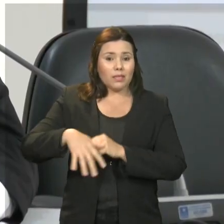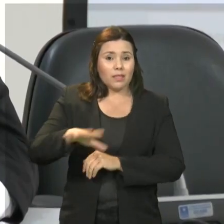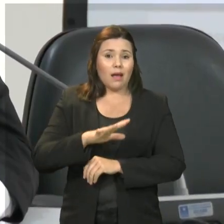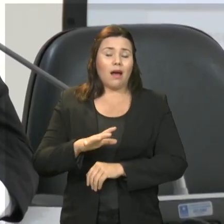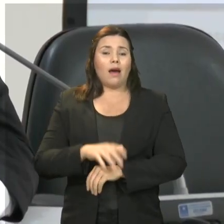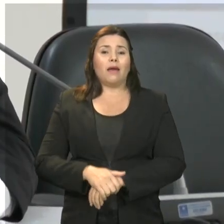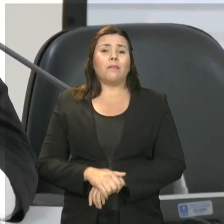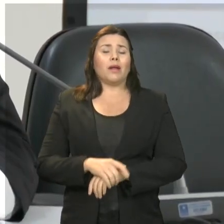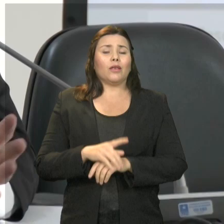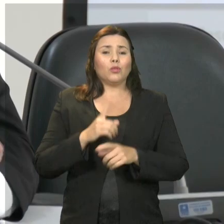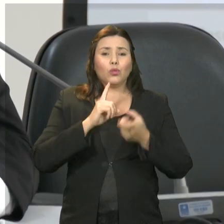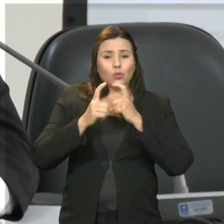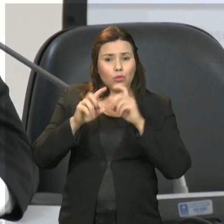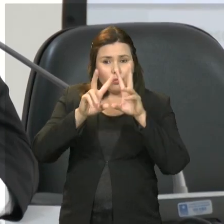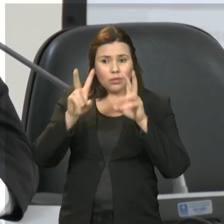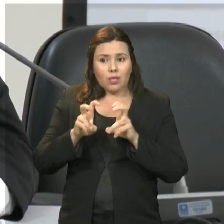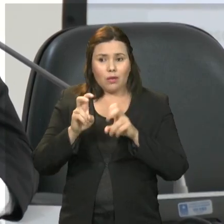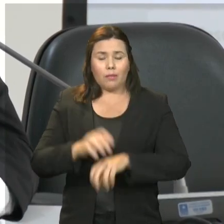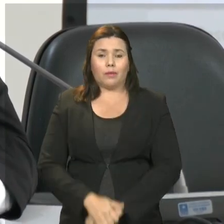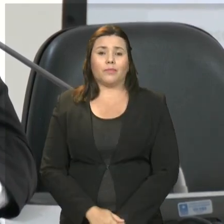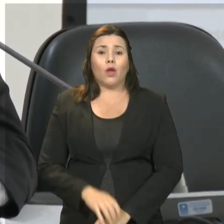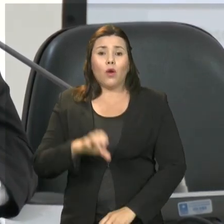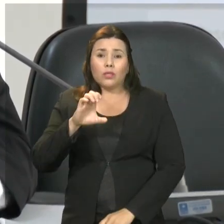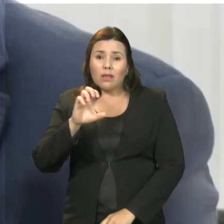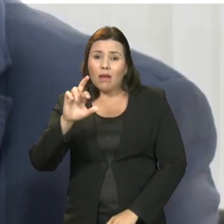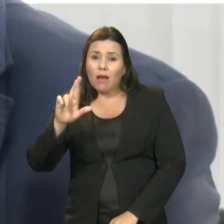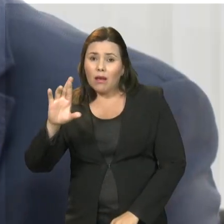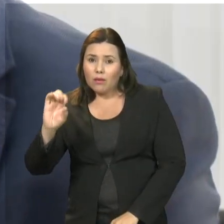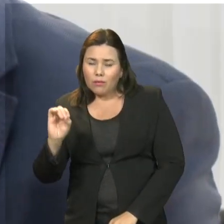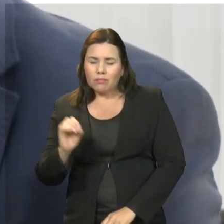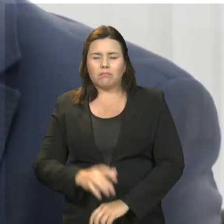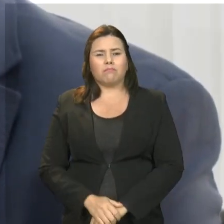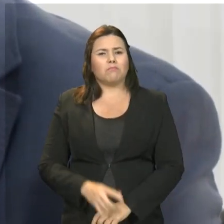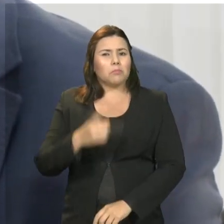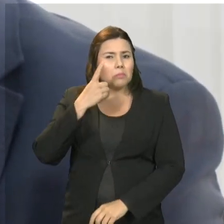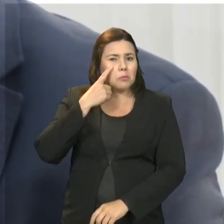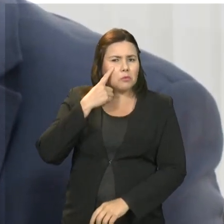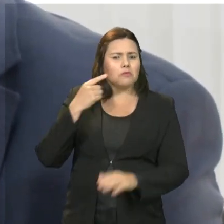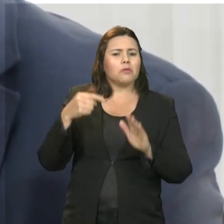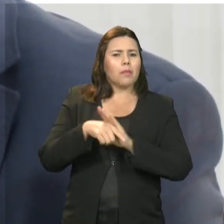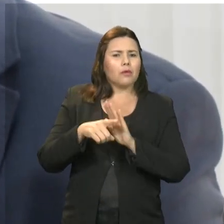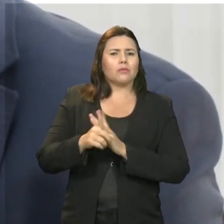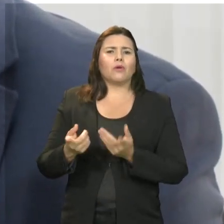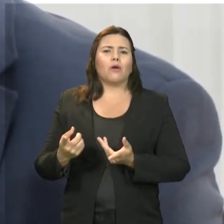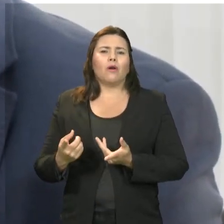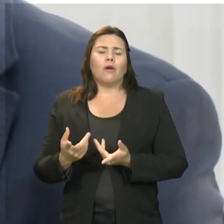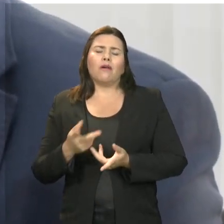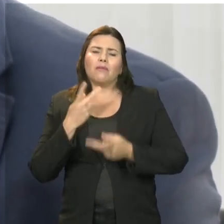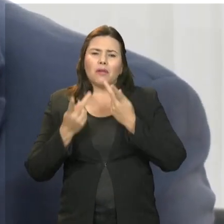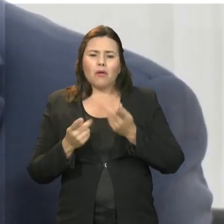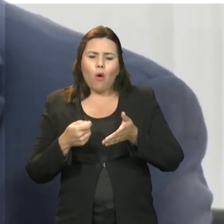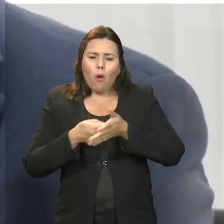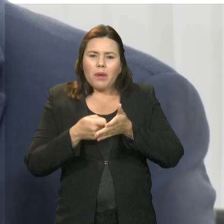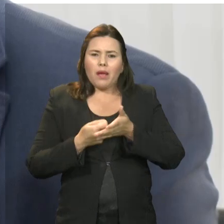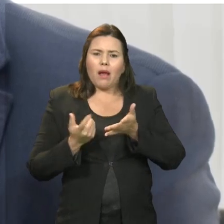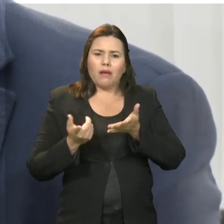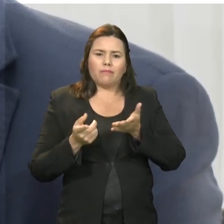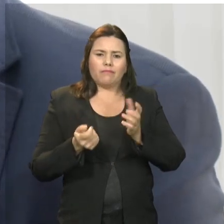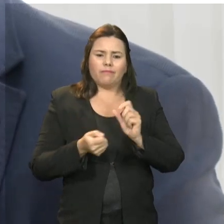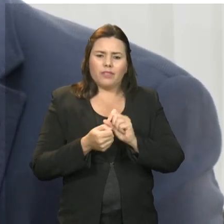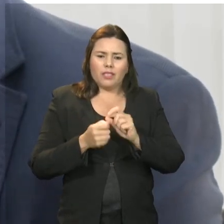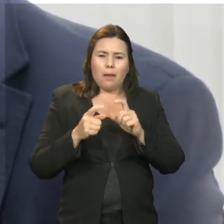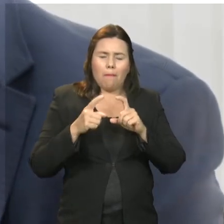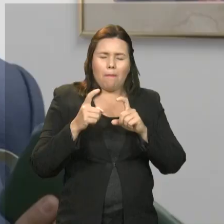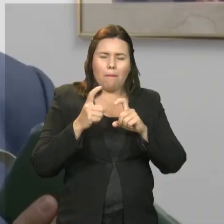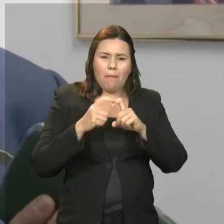Conselho Regional de Odontologia fez questionamentos ao projeto de lei, argumentando que a obrigatoriedade dos exames vai burocratizar os